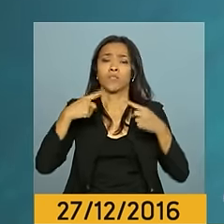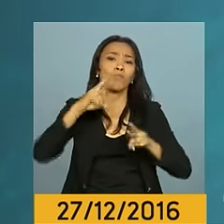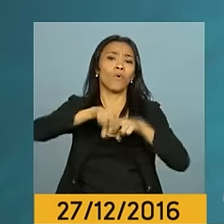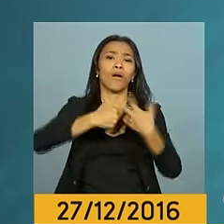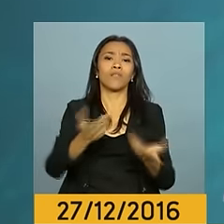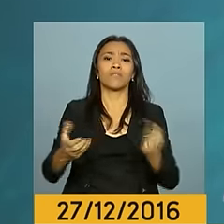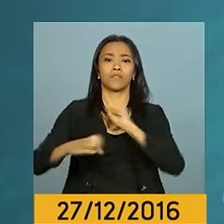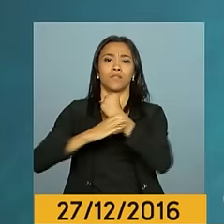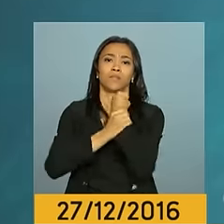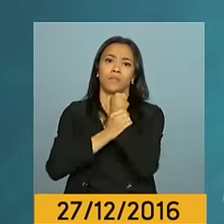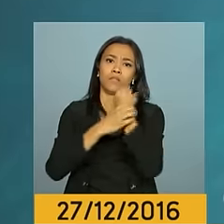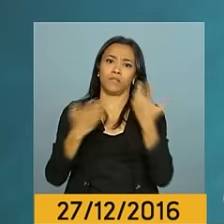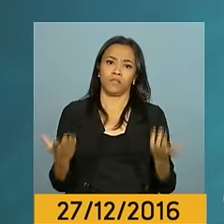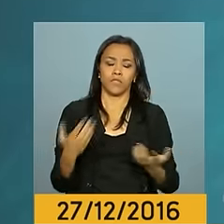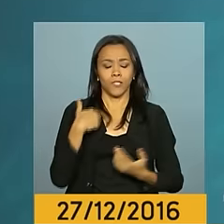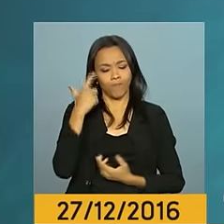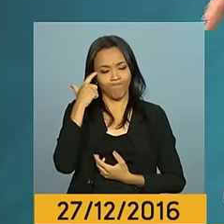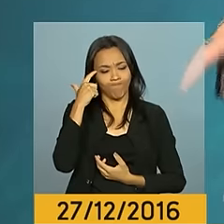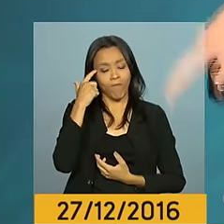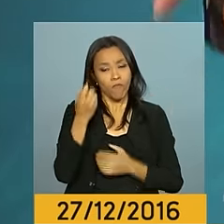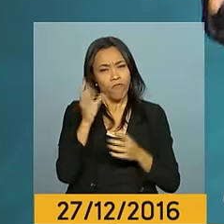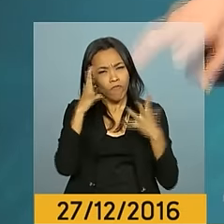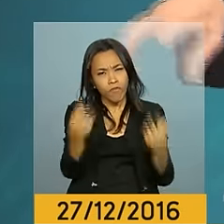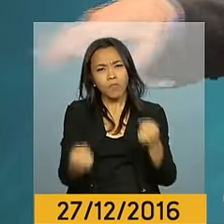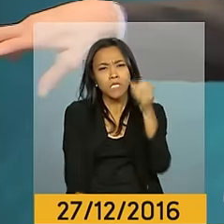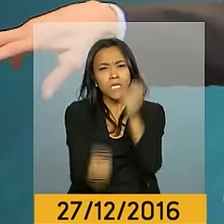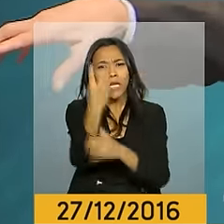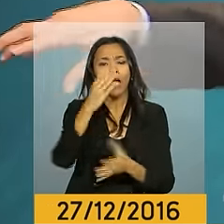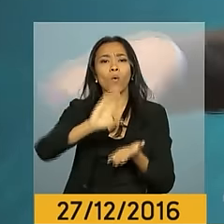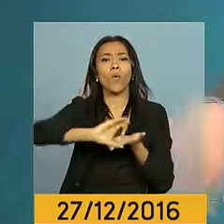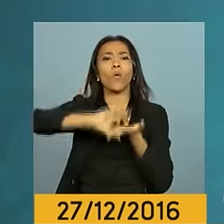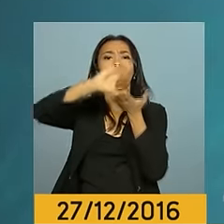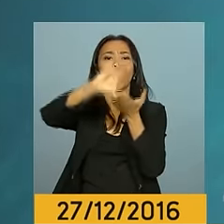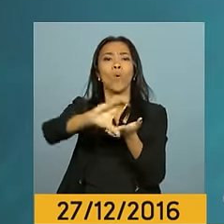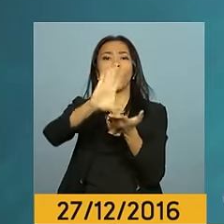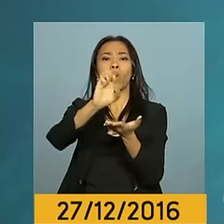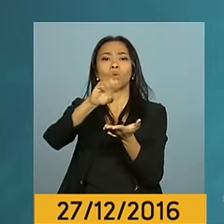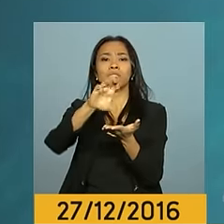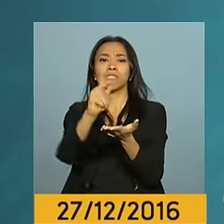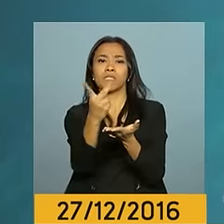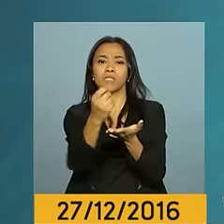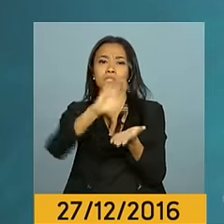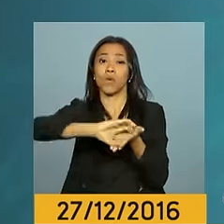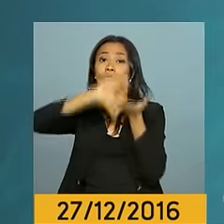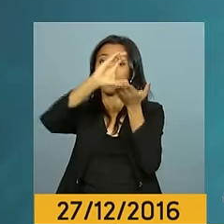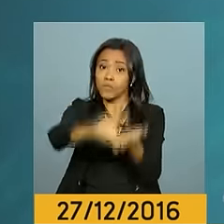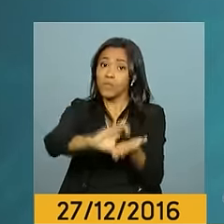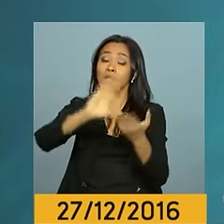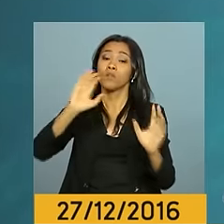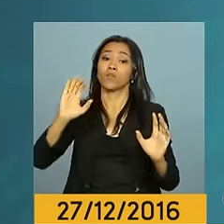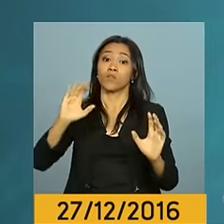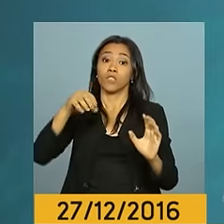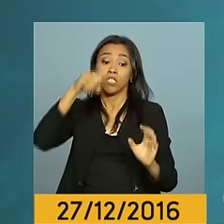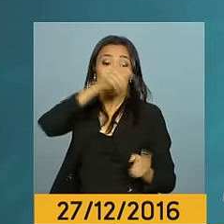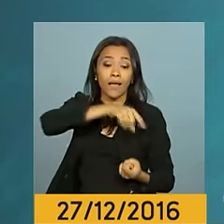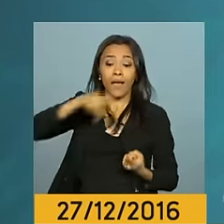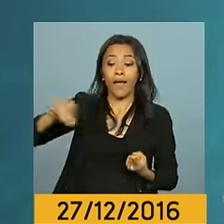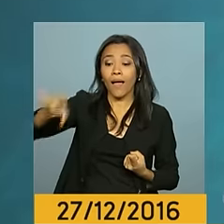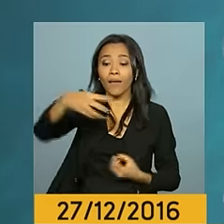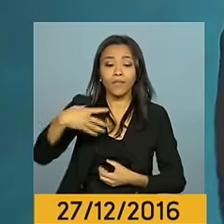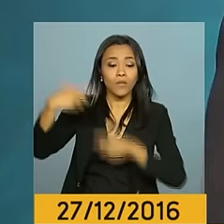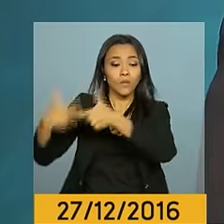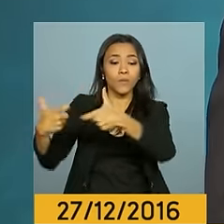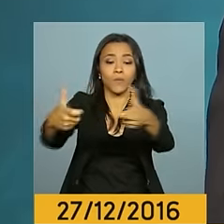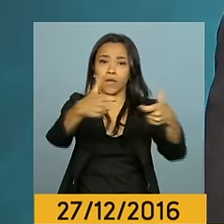segurança pública eu disse vamos criar os conselhos comunitários de segurança os Consegues nos bairros paulistanos